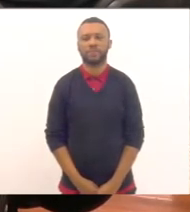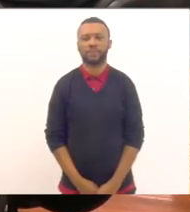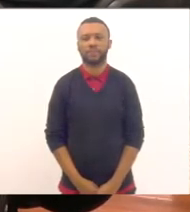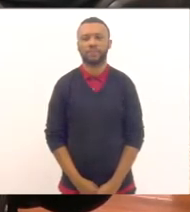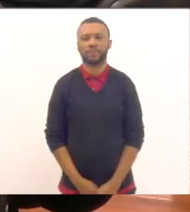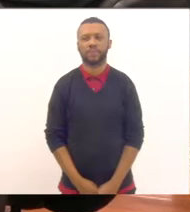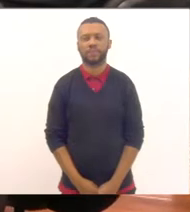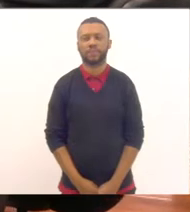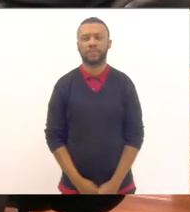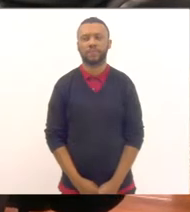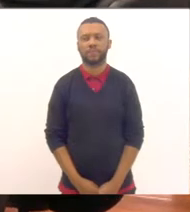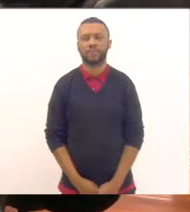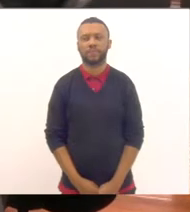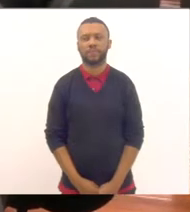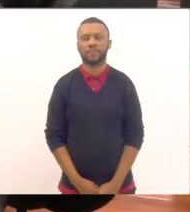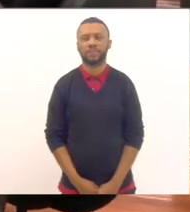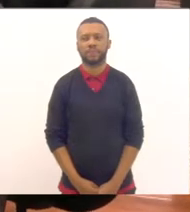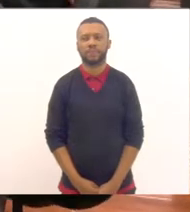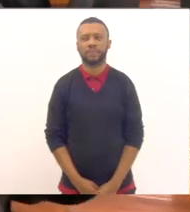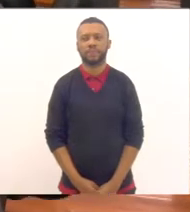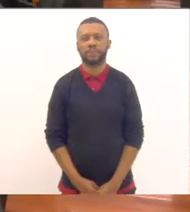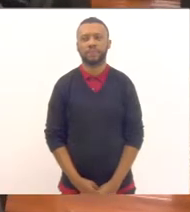E aí